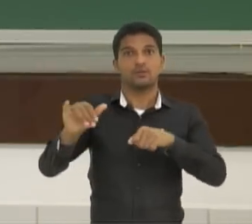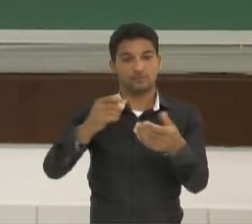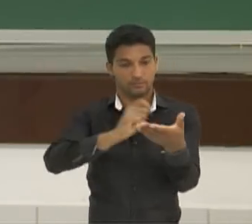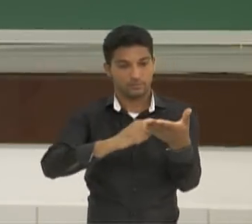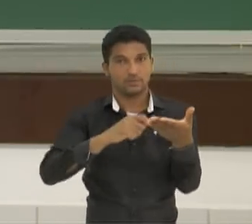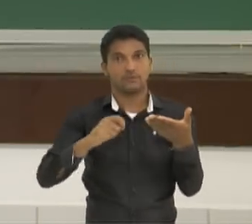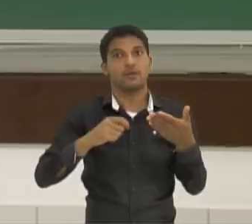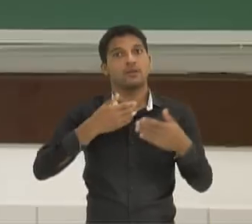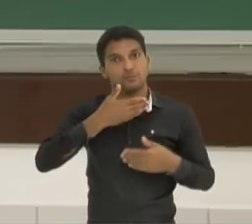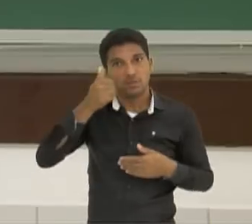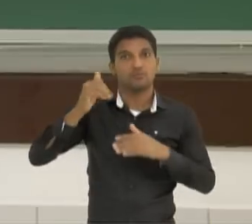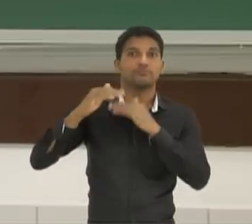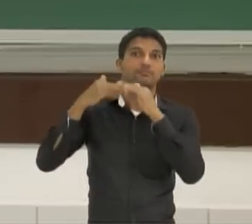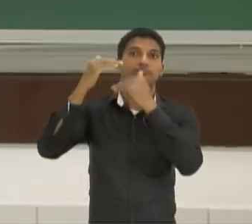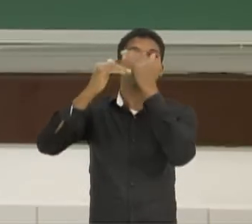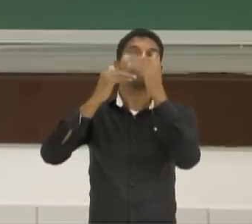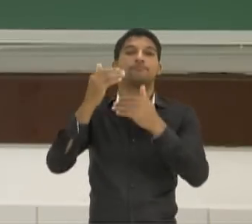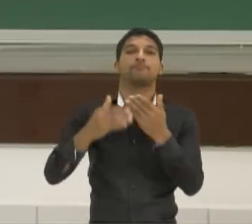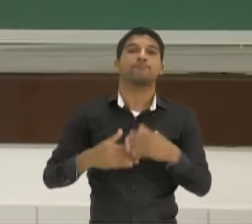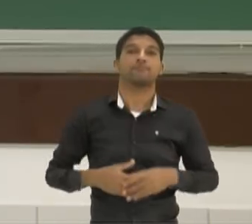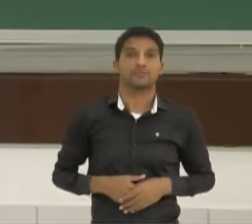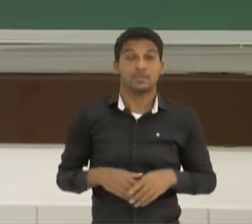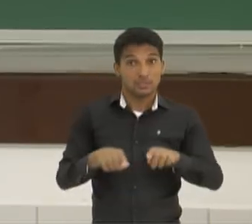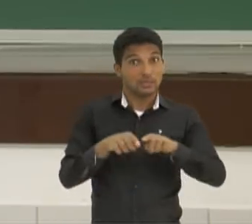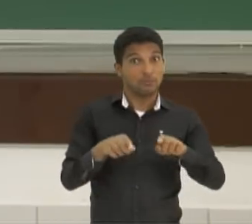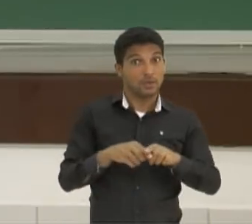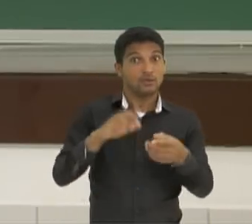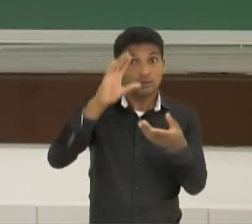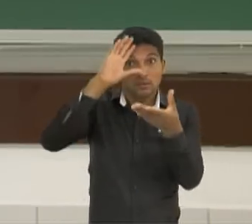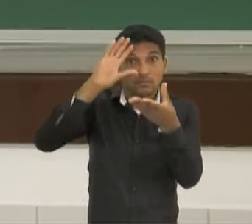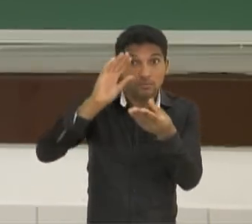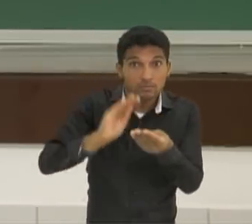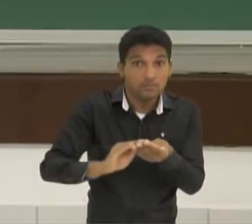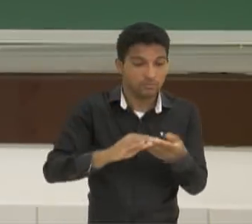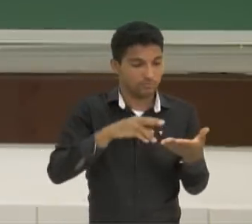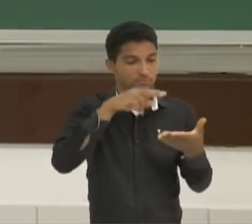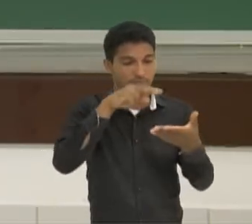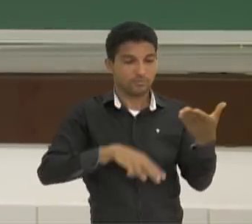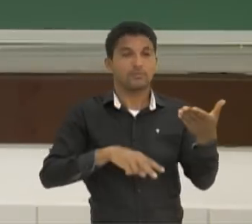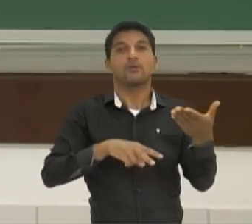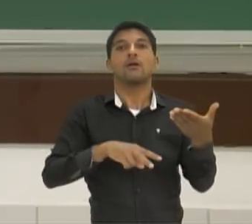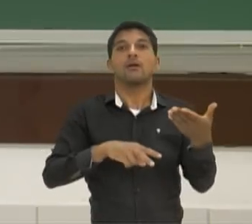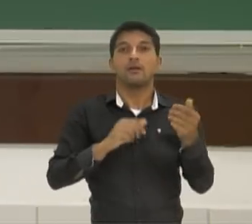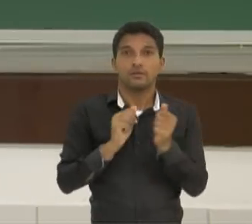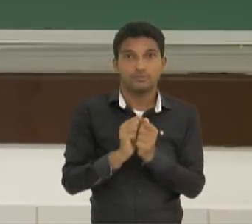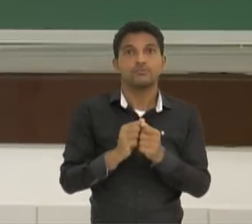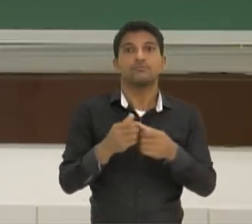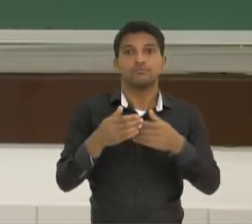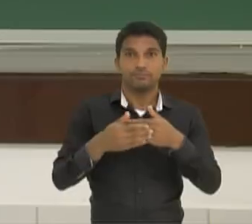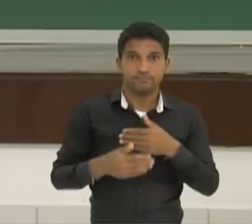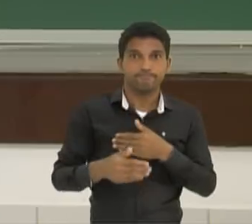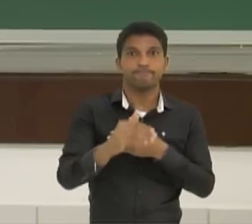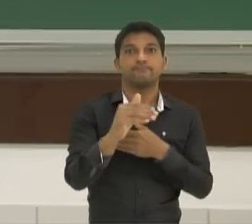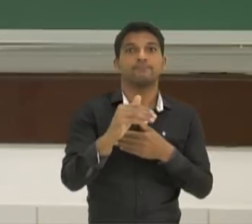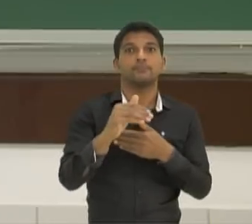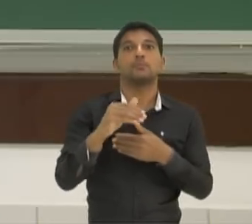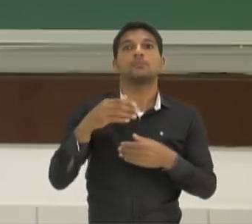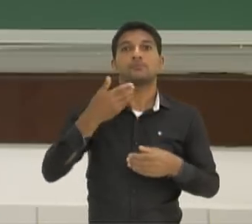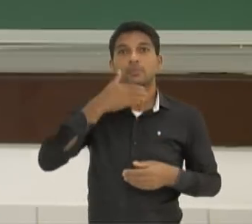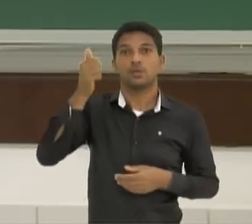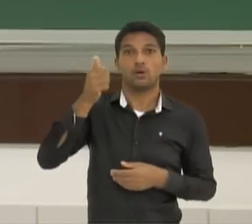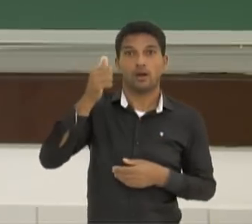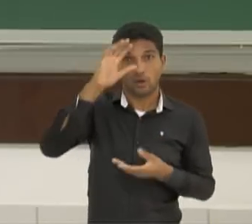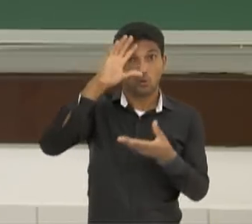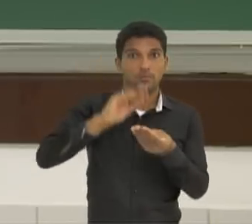vocês, né? E também a habilidade interpretativa, né? Elas caminham juntas. Com isso, né, a gente também melhora